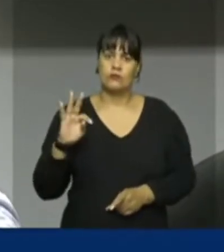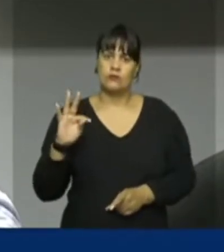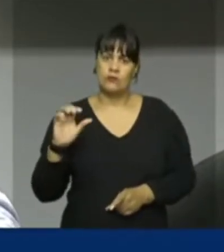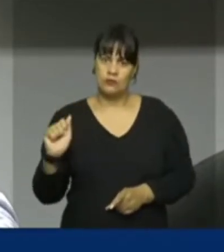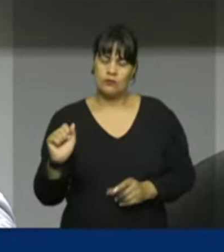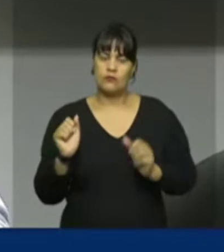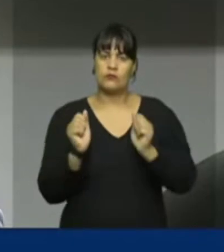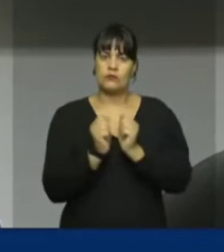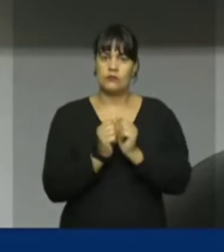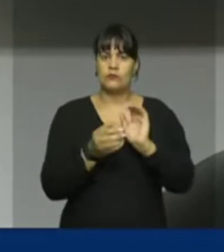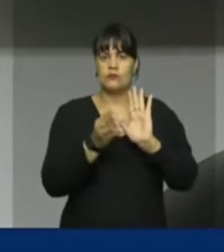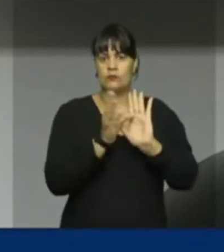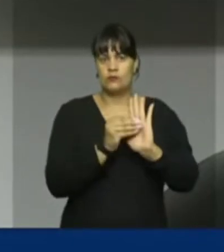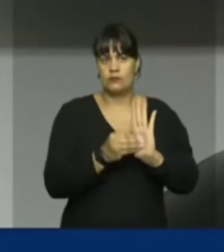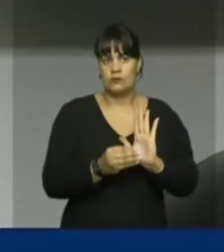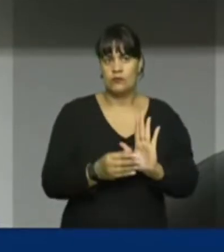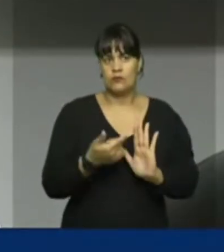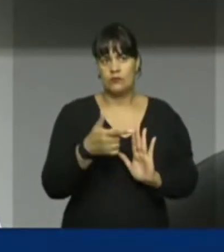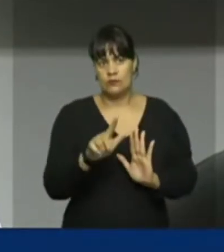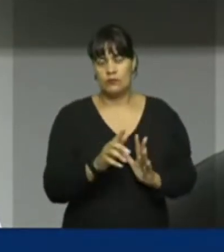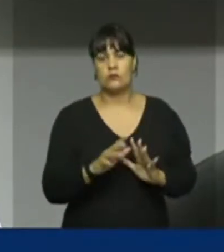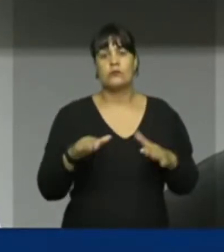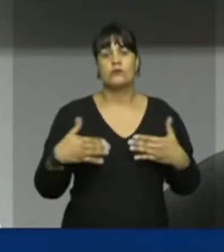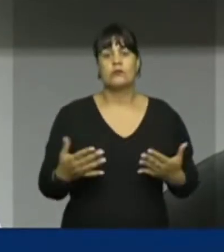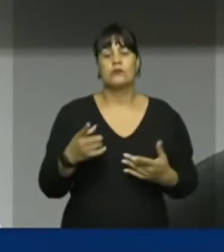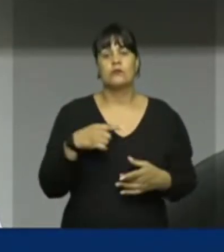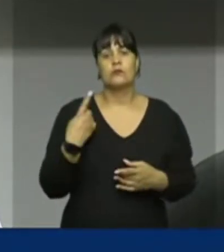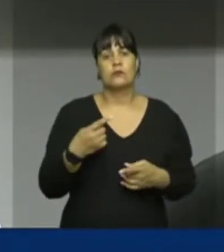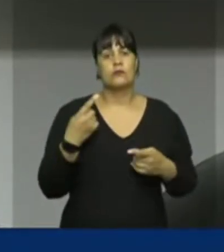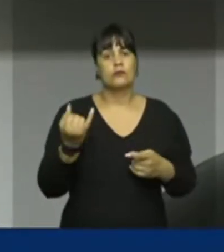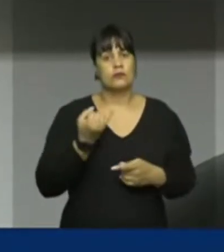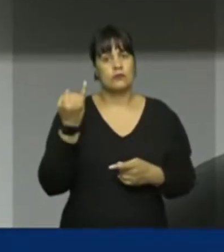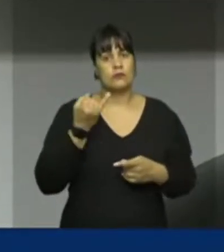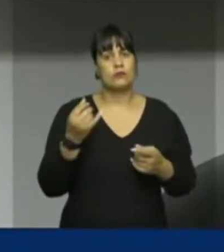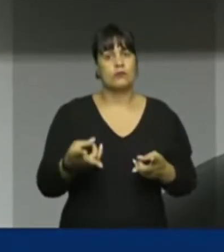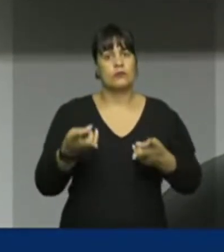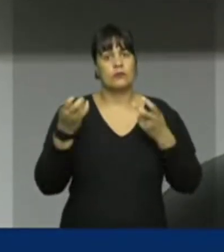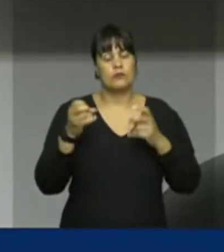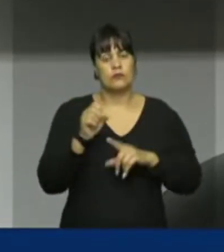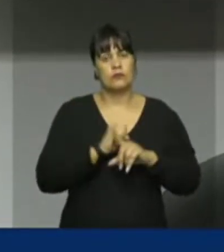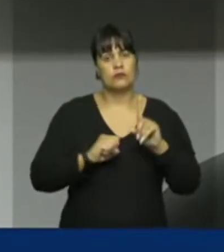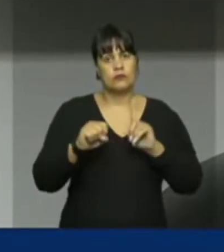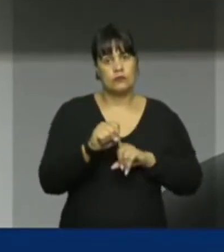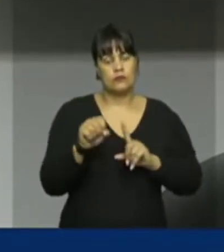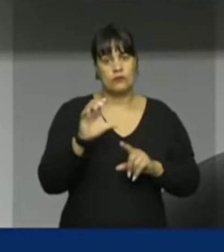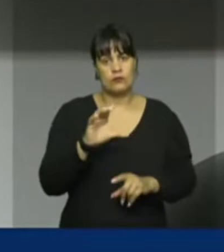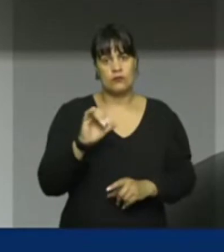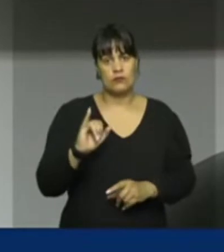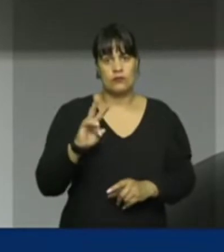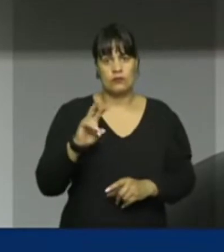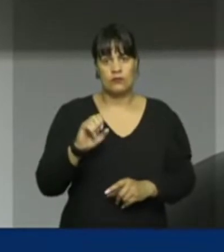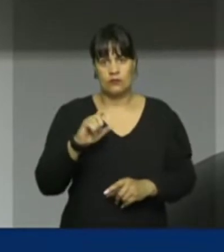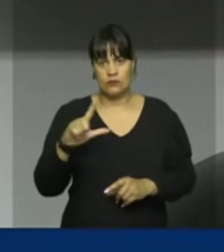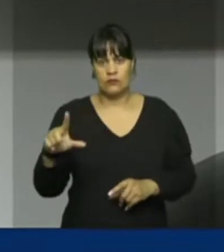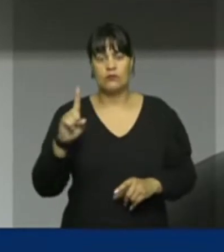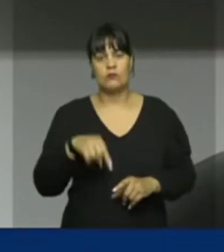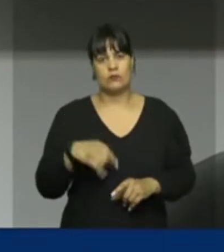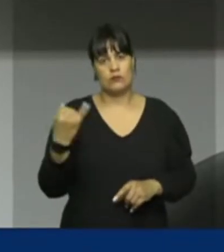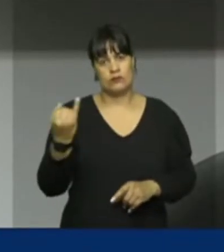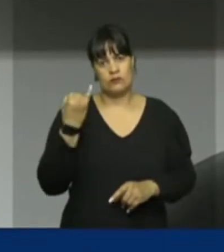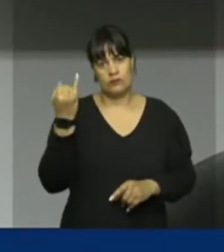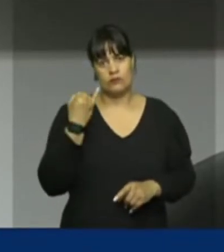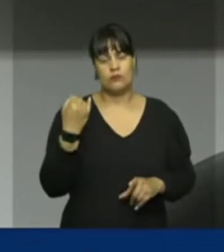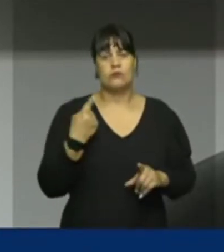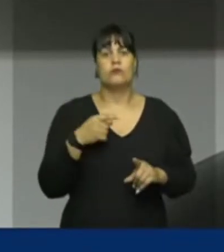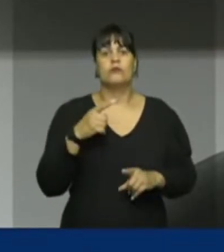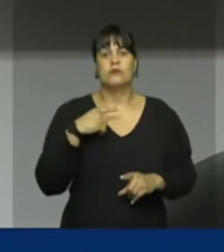deputada, que a importância da sociedade civil num contexto onde a gestão da política de saúde mental é completamente falha, para dizer o